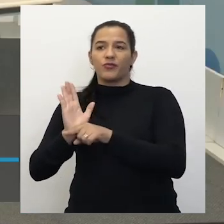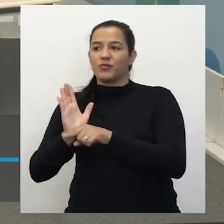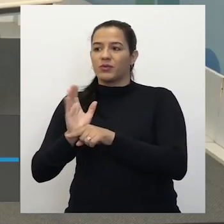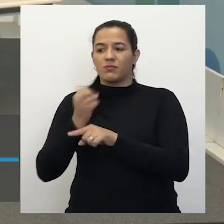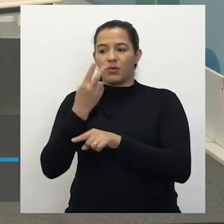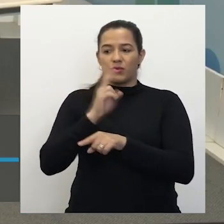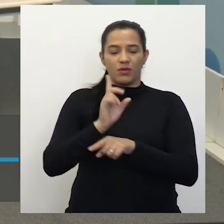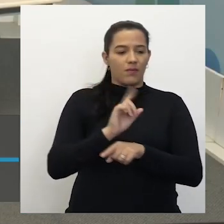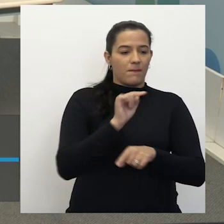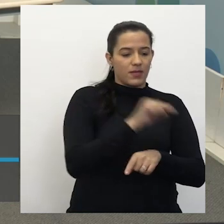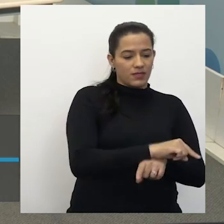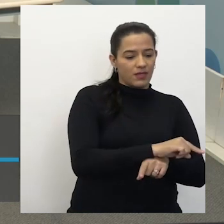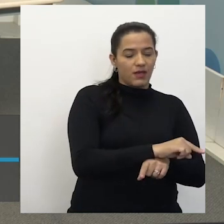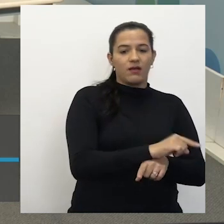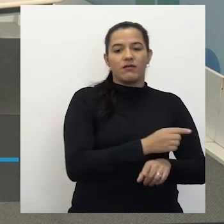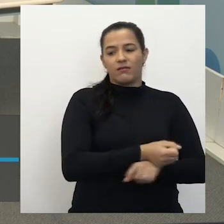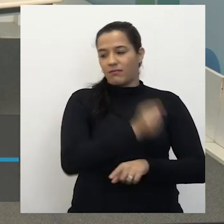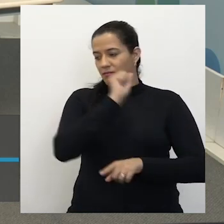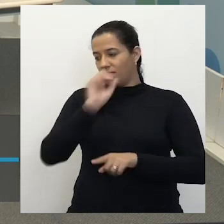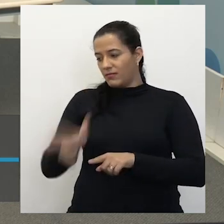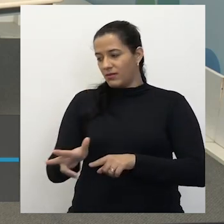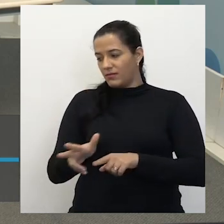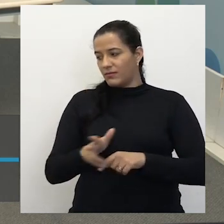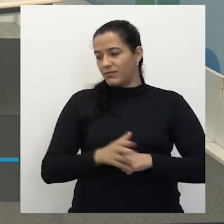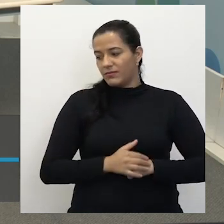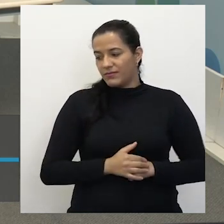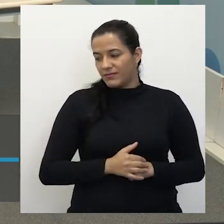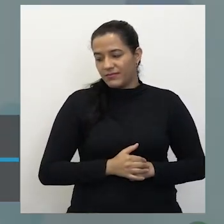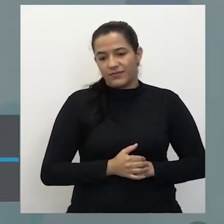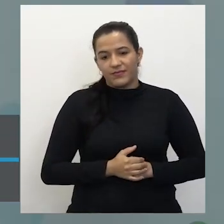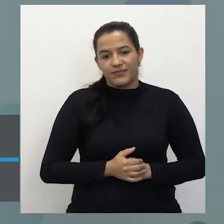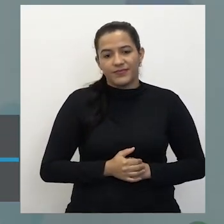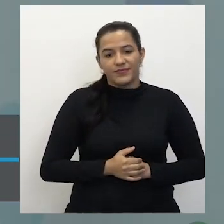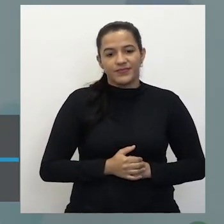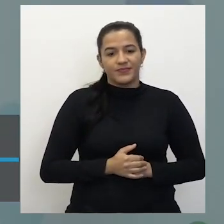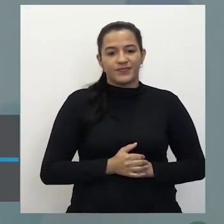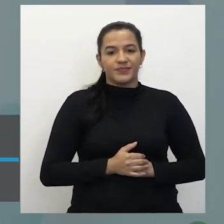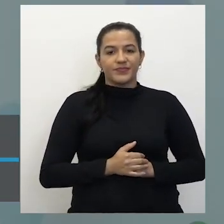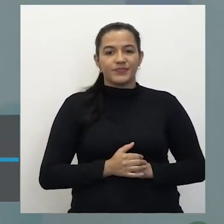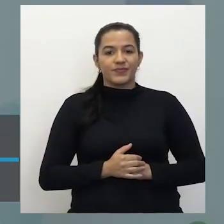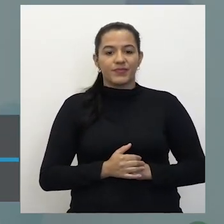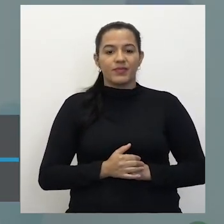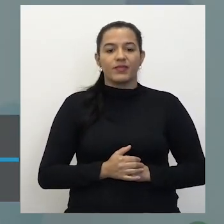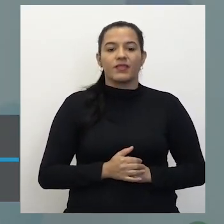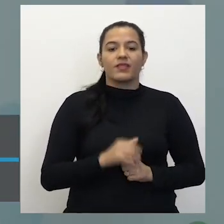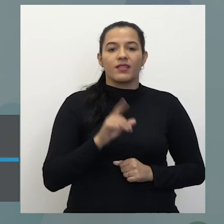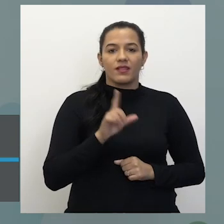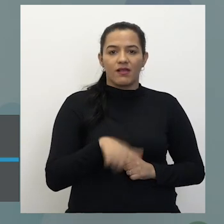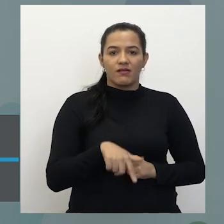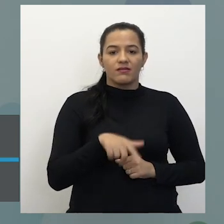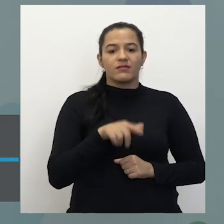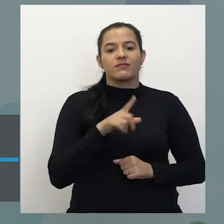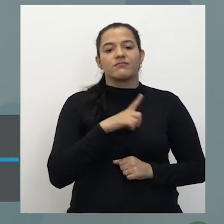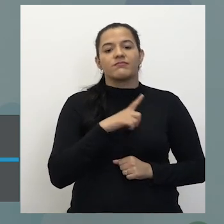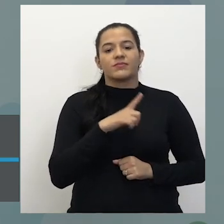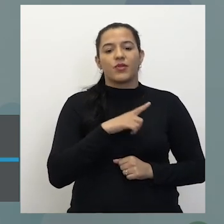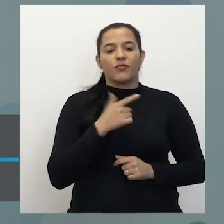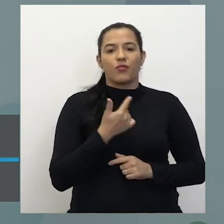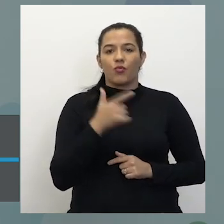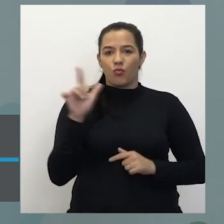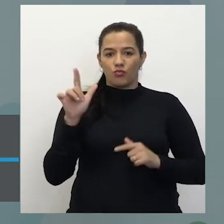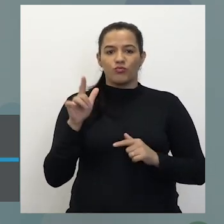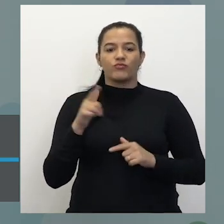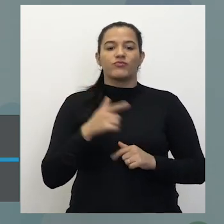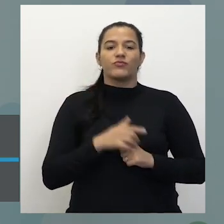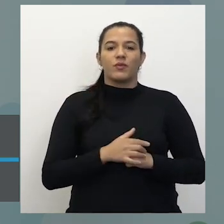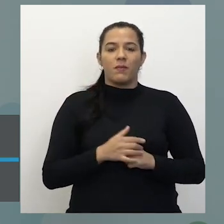Bem melhores. O Batman é melhor no gibi do que... Menos naquele que é do Christopher Nolan, né? Tá. Mas eu falo do universo DC.